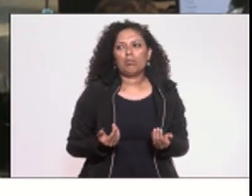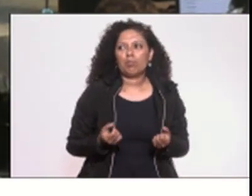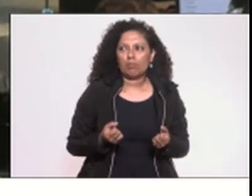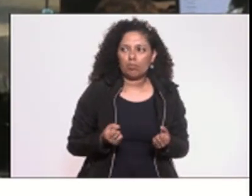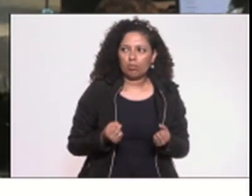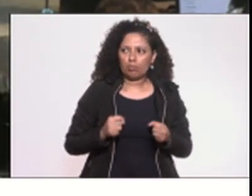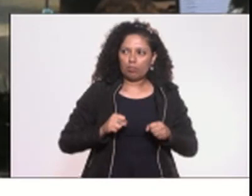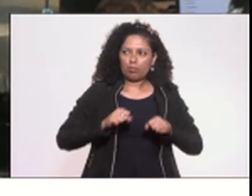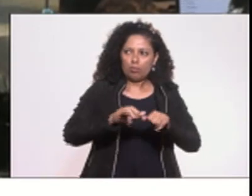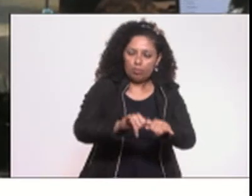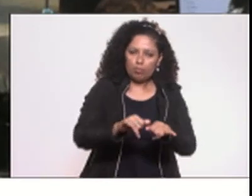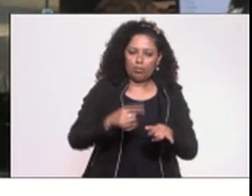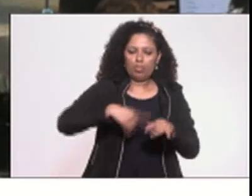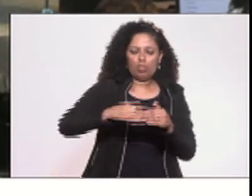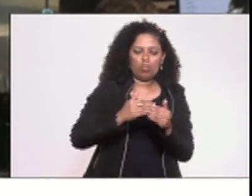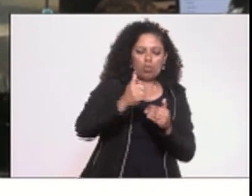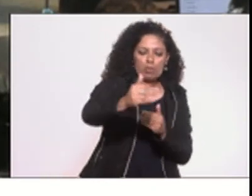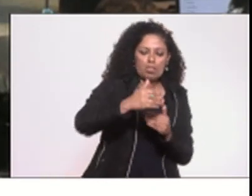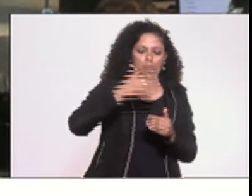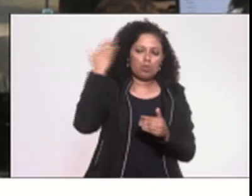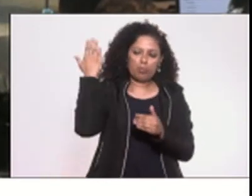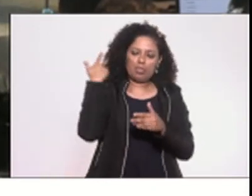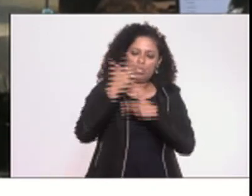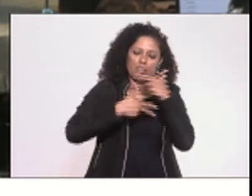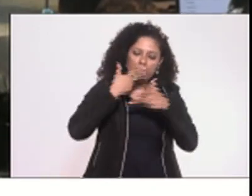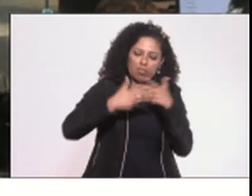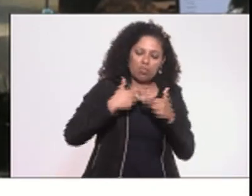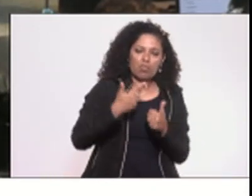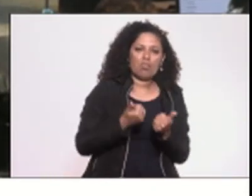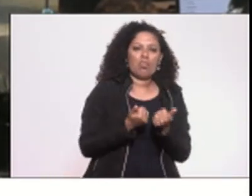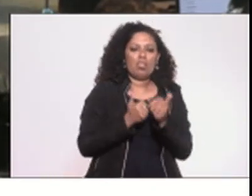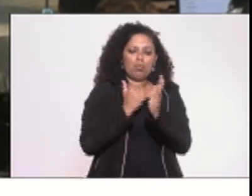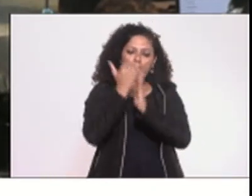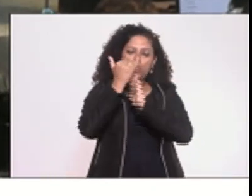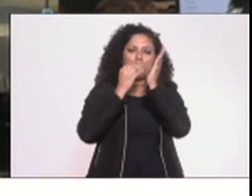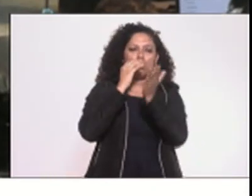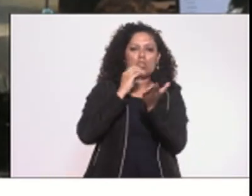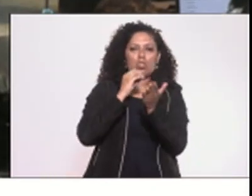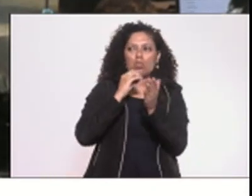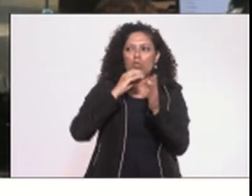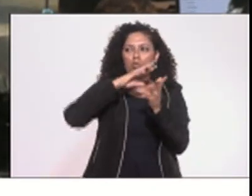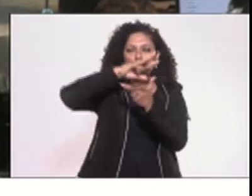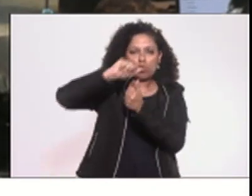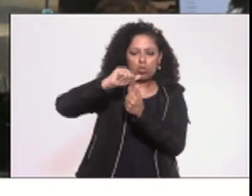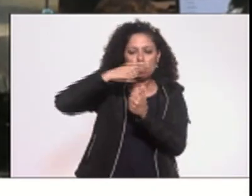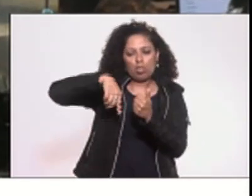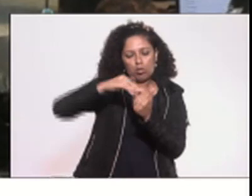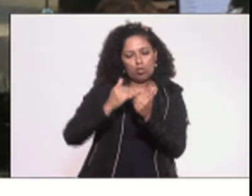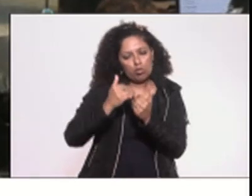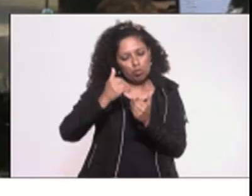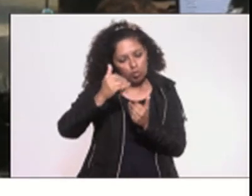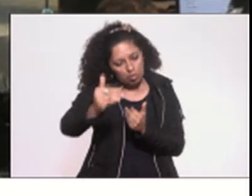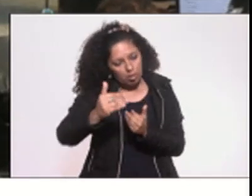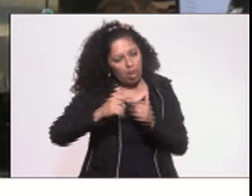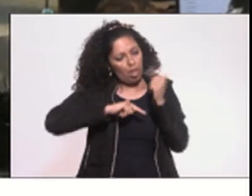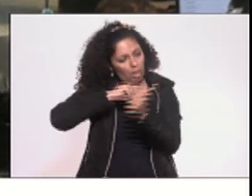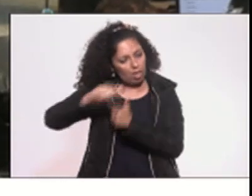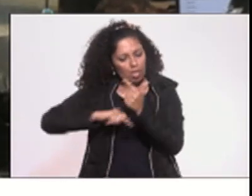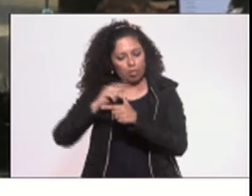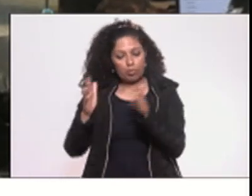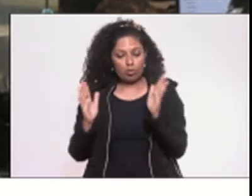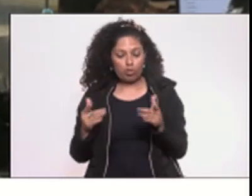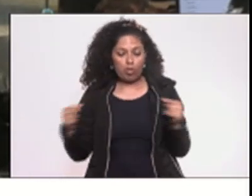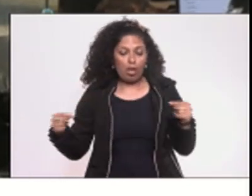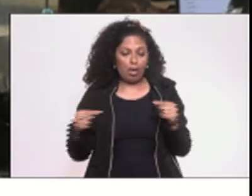quando começa-se a falar em desenvolvimento sustentável, nós já atuávamos dentro desse conceito